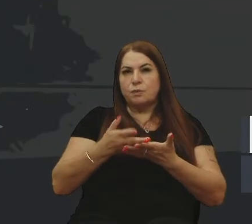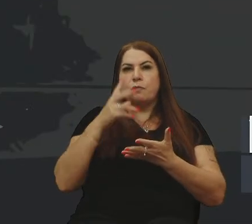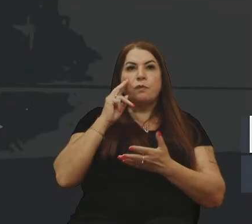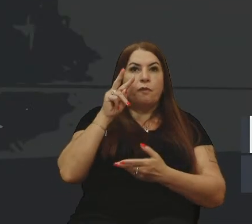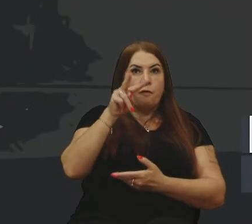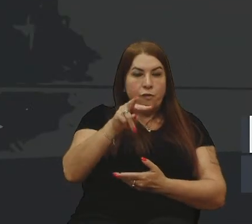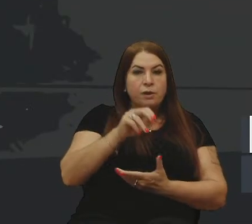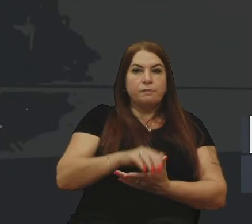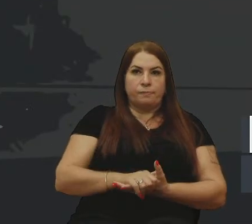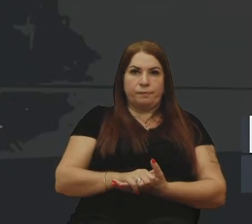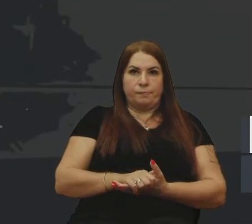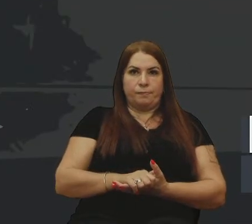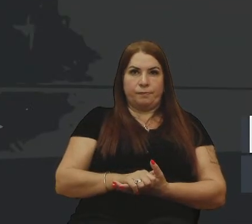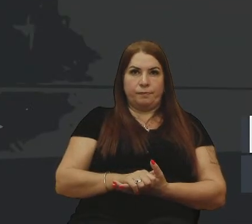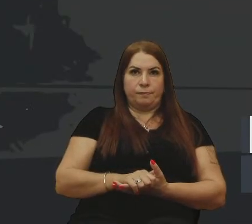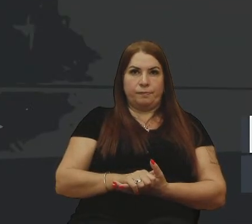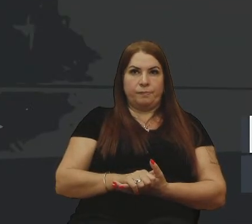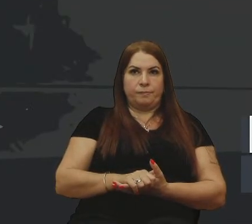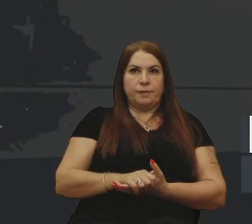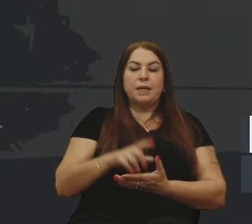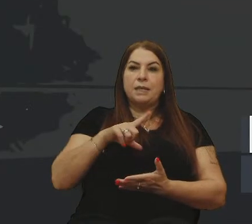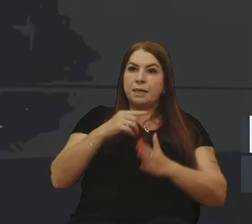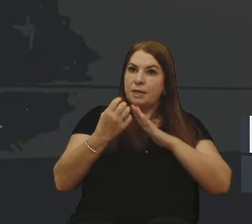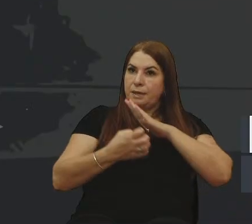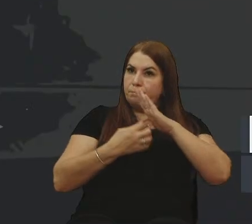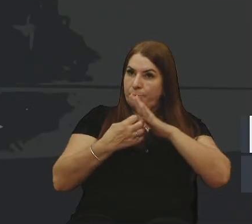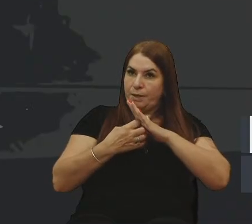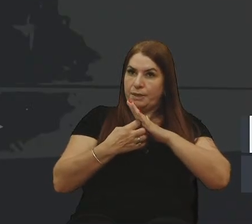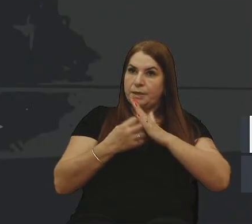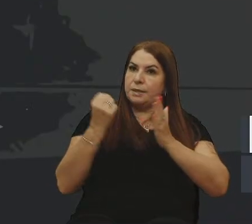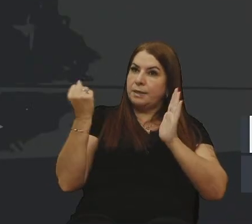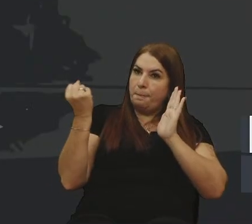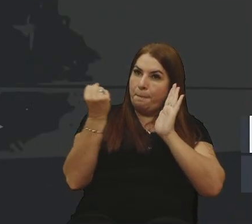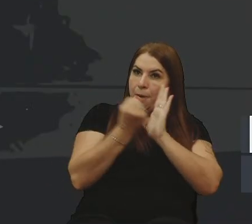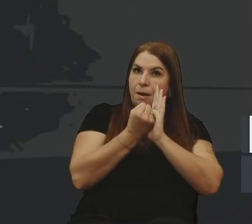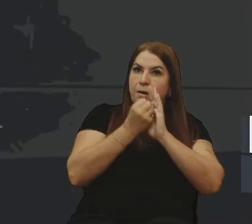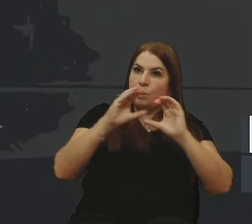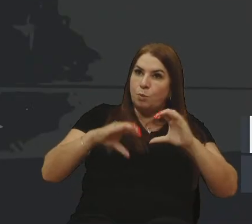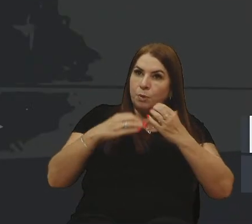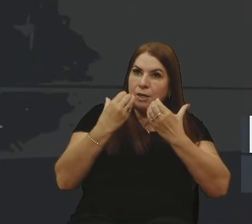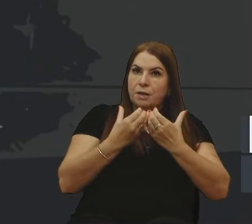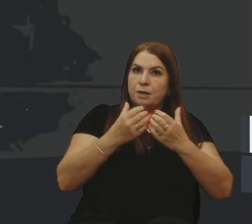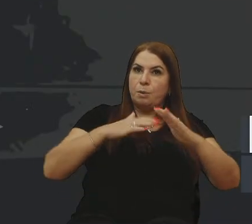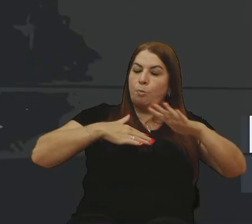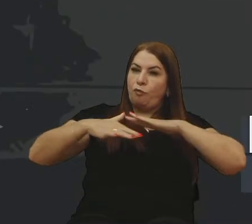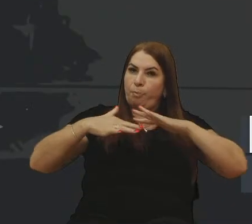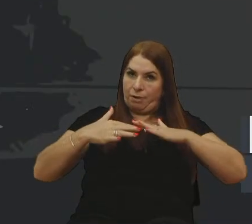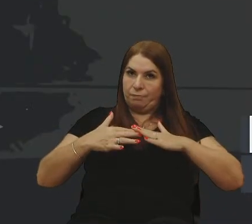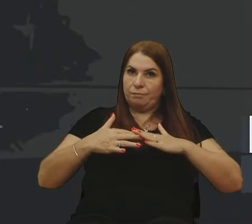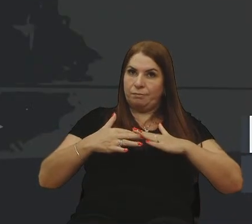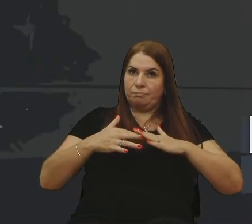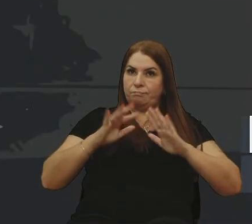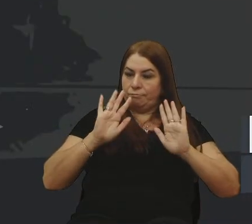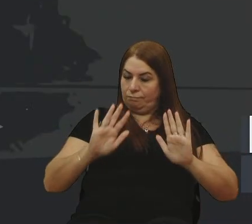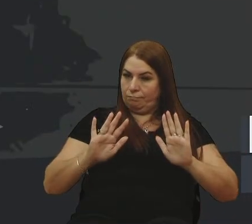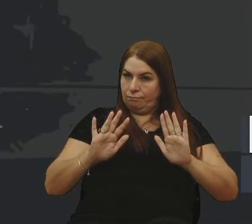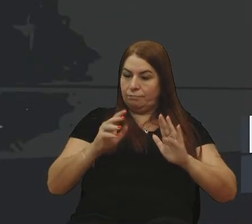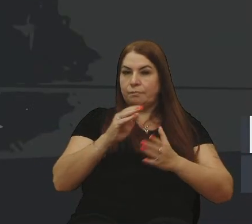ver que tem empresas, tem marcas, tem comunidades e tem movimentos. Ponto.